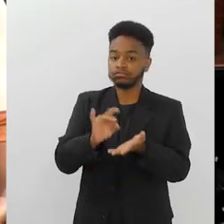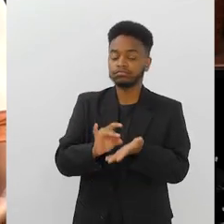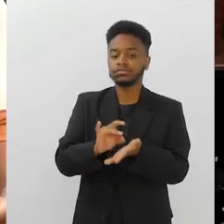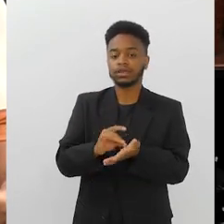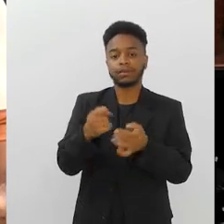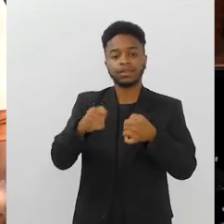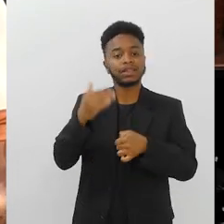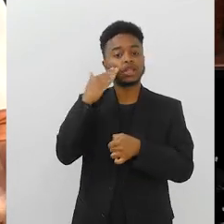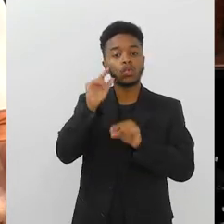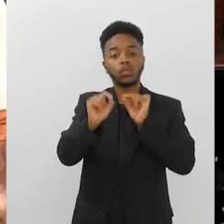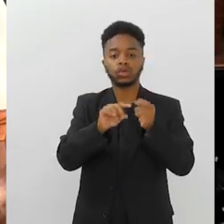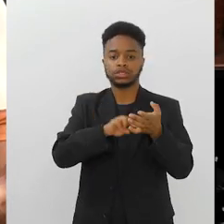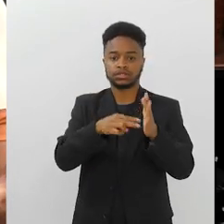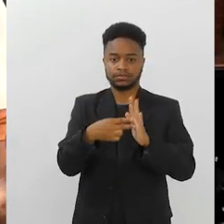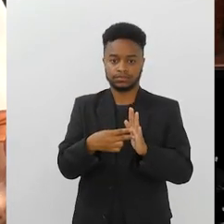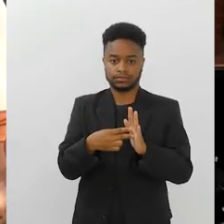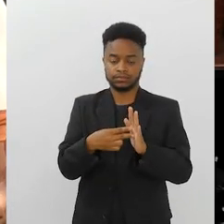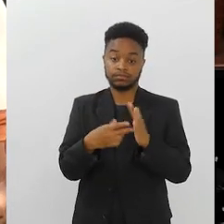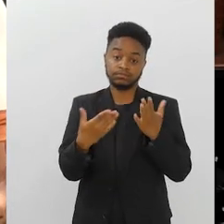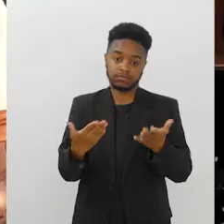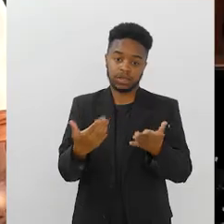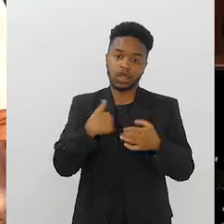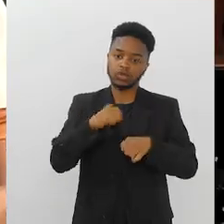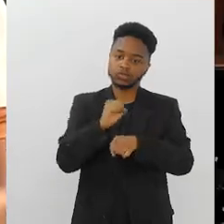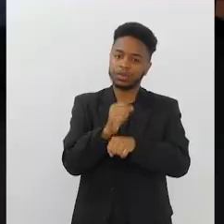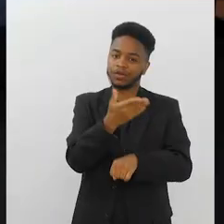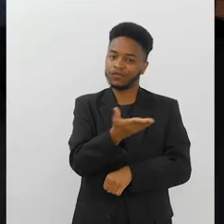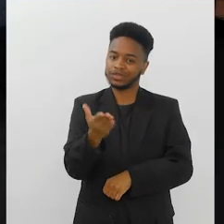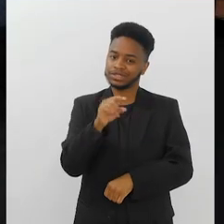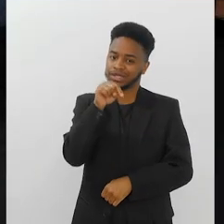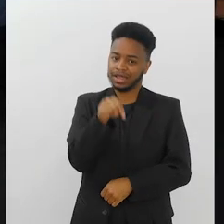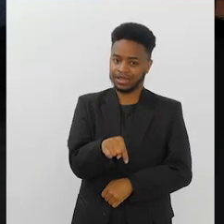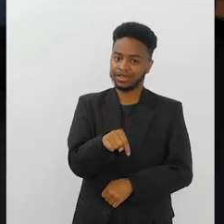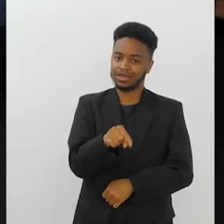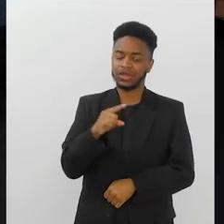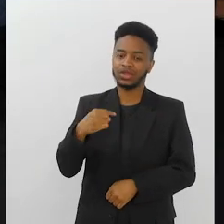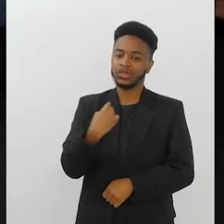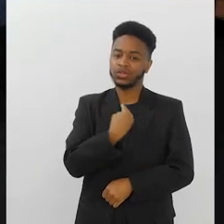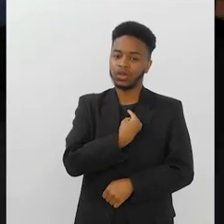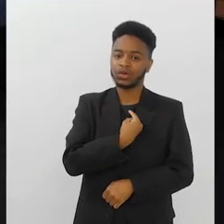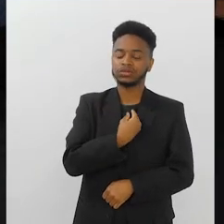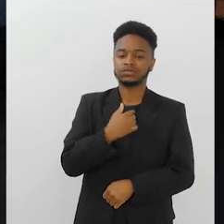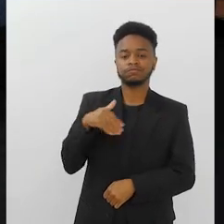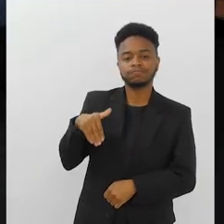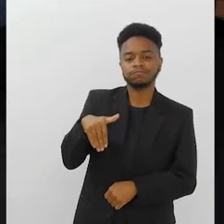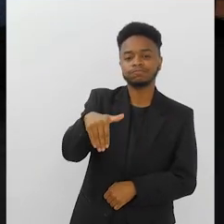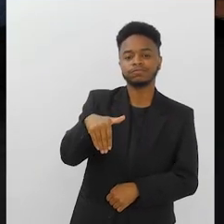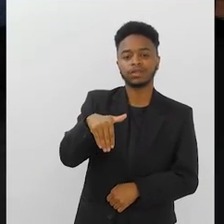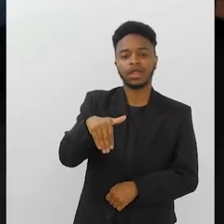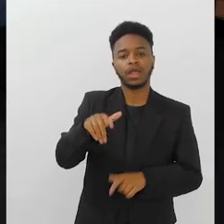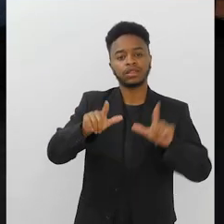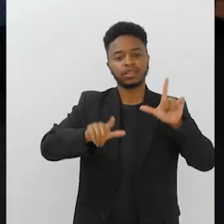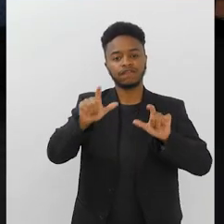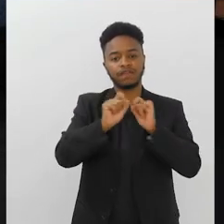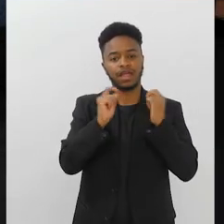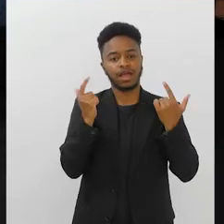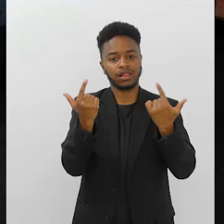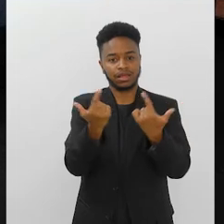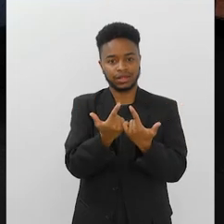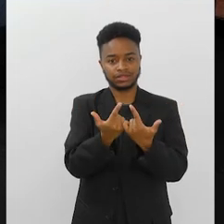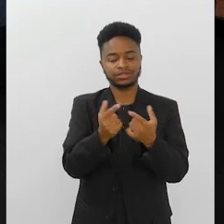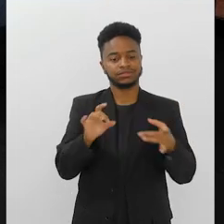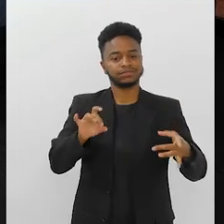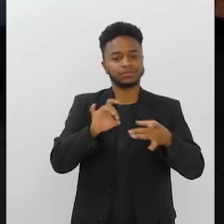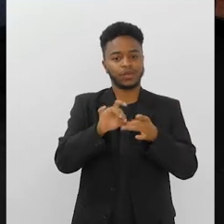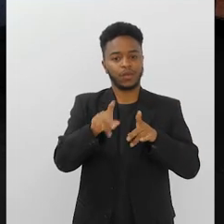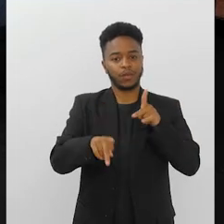mais realmente o que é e eu vou estar esperando vocês aqui no nosso próximo programa